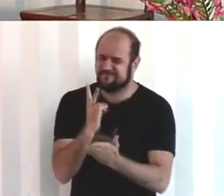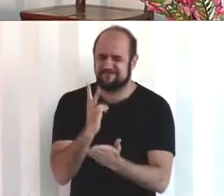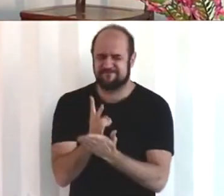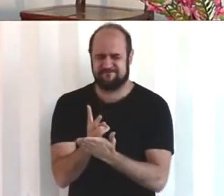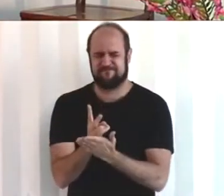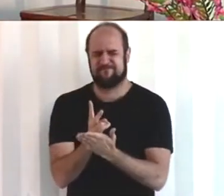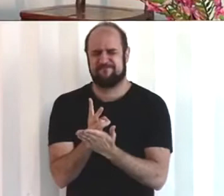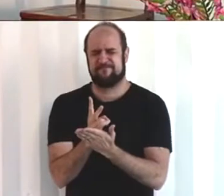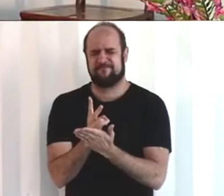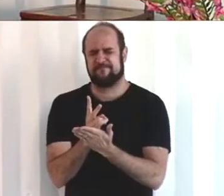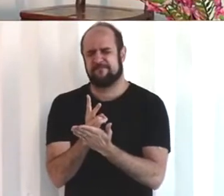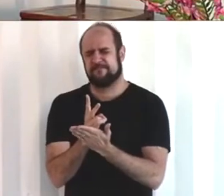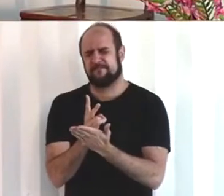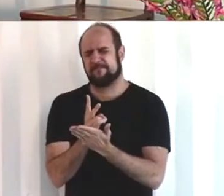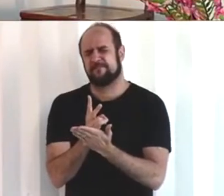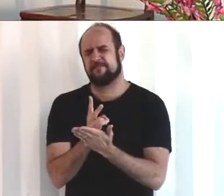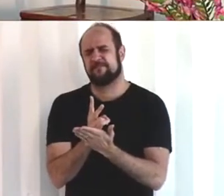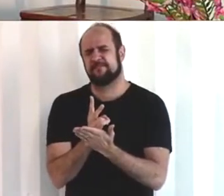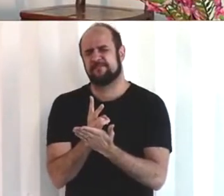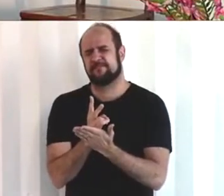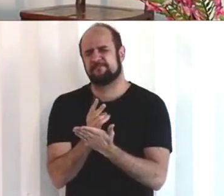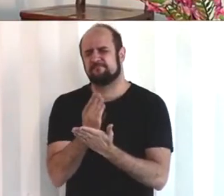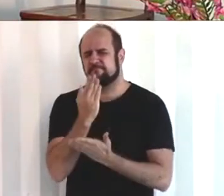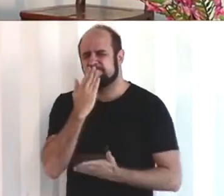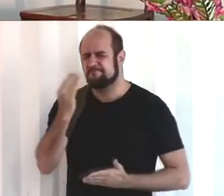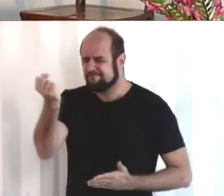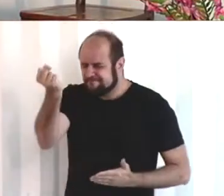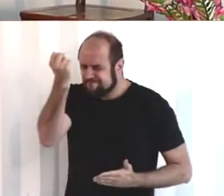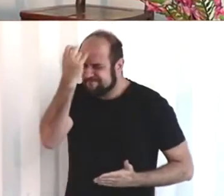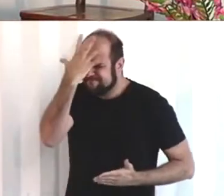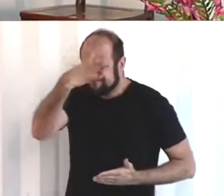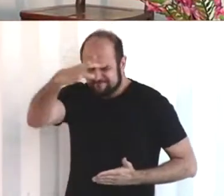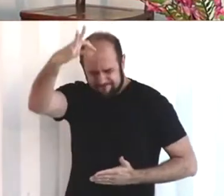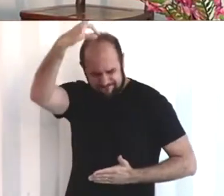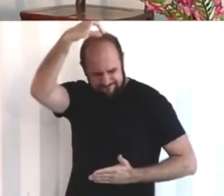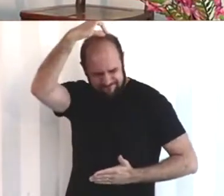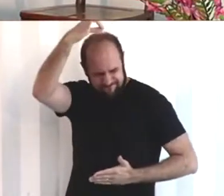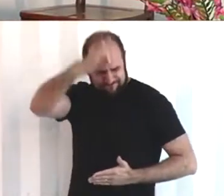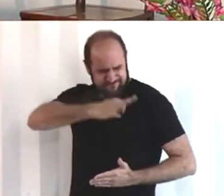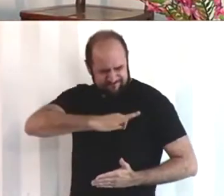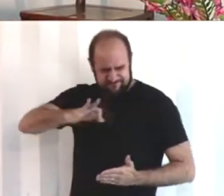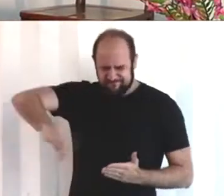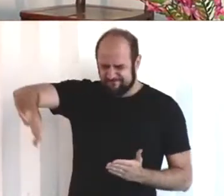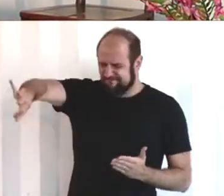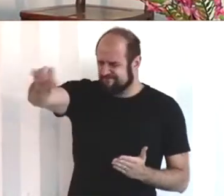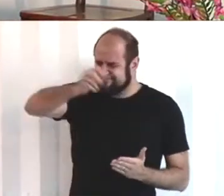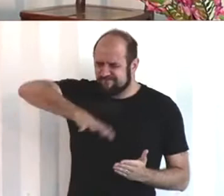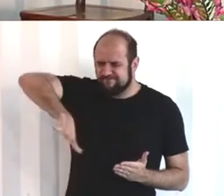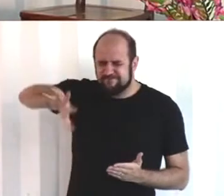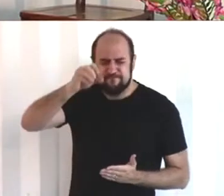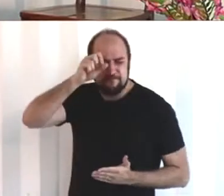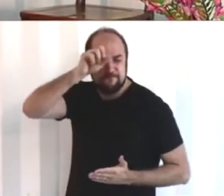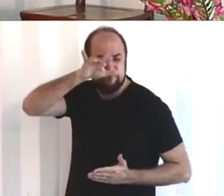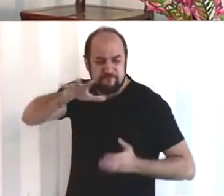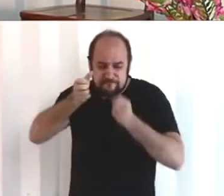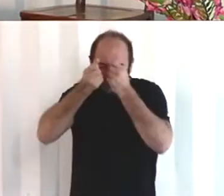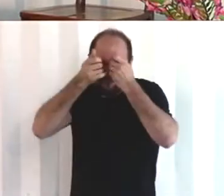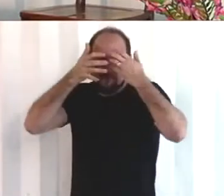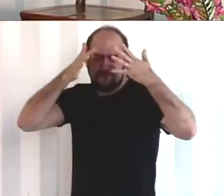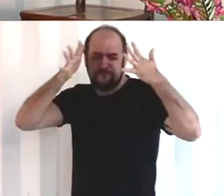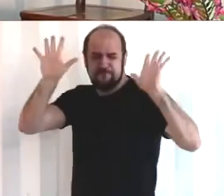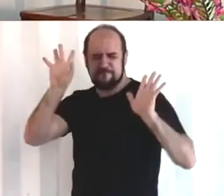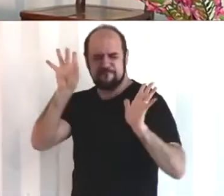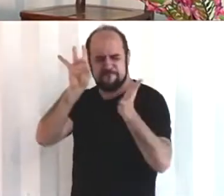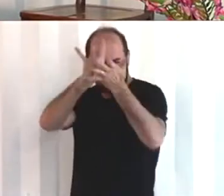bendita palavra. Ilumina-nos com o teu Santo Espírito, ó Pai, é o teu servo, para que eu exponha essa verdade tão linda